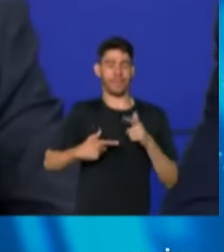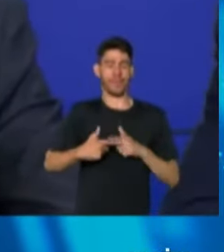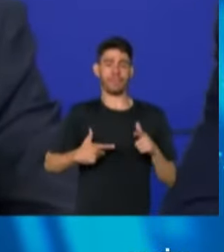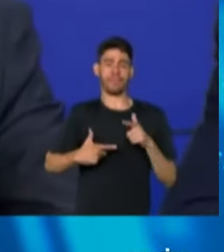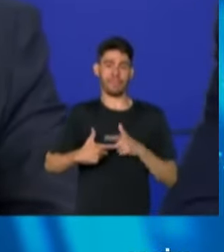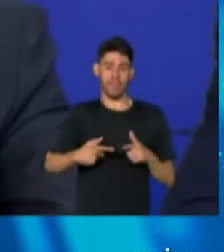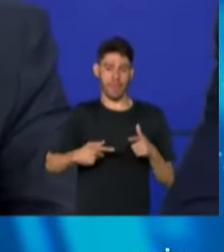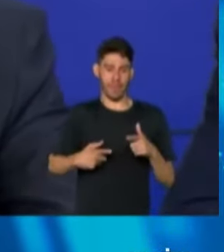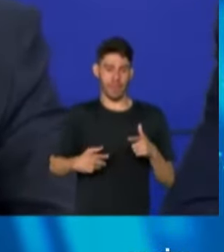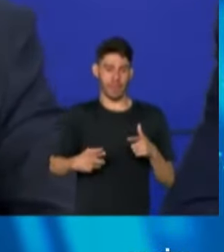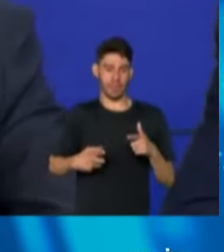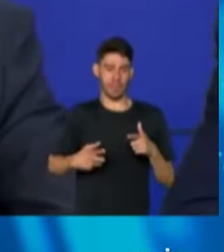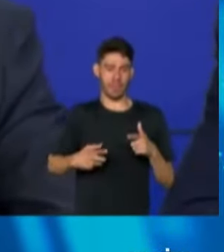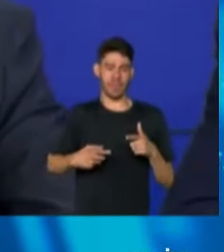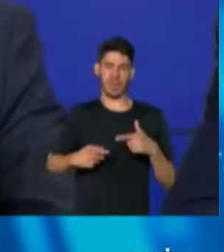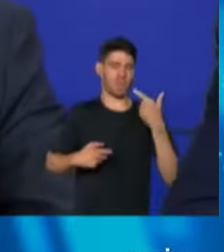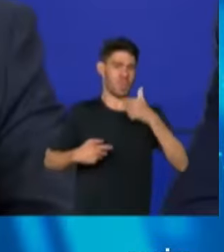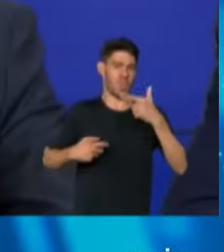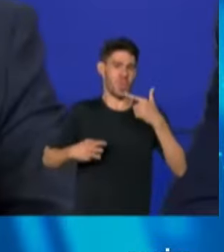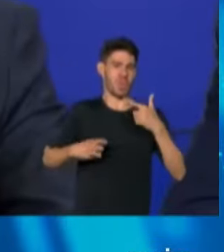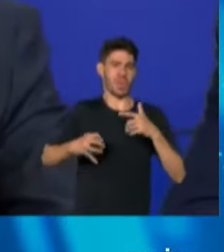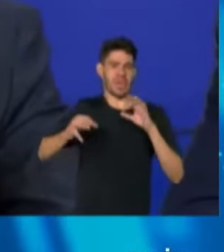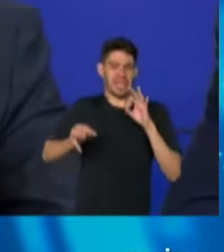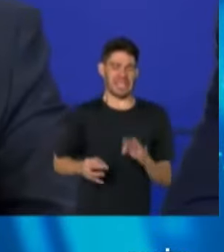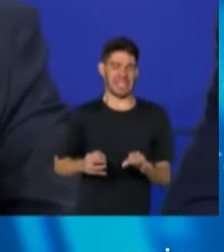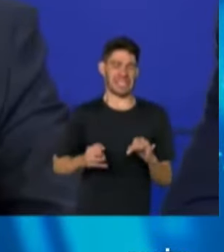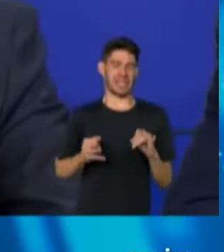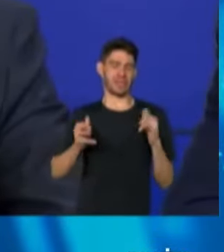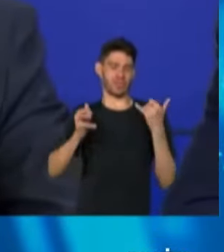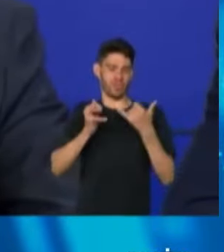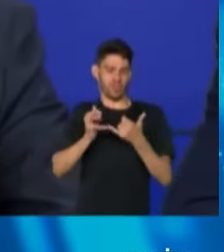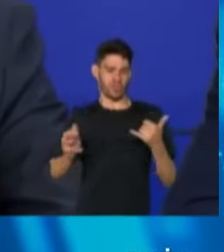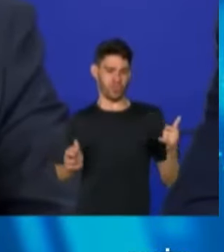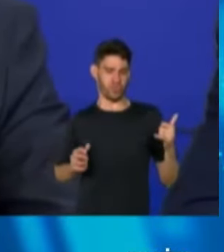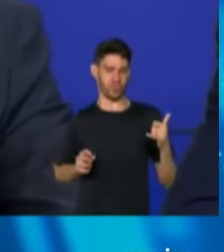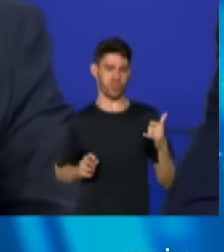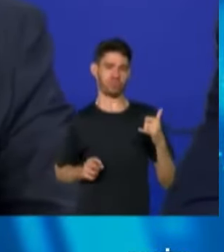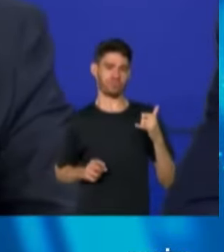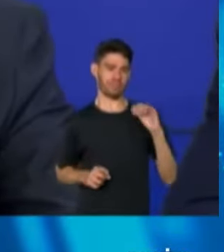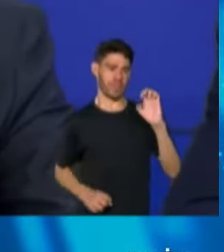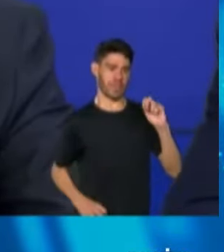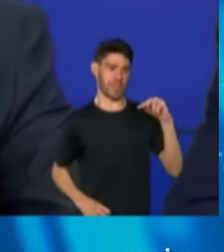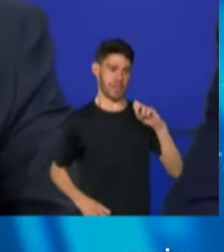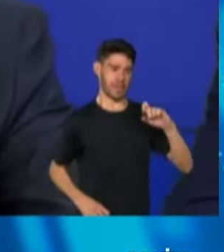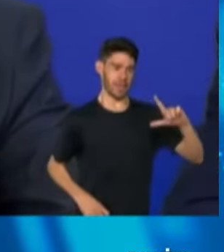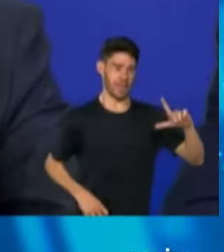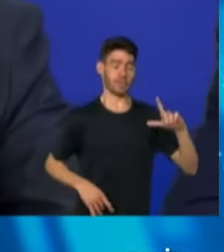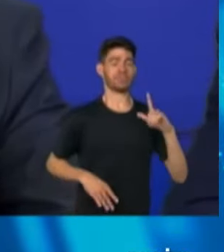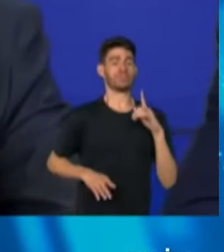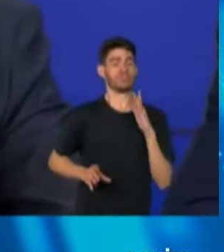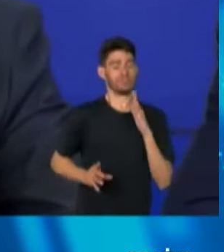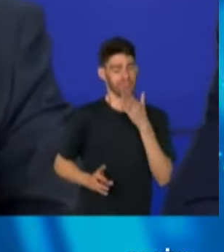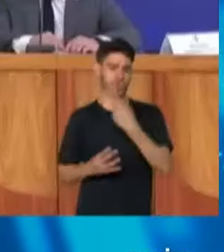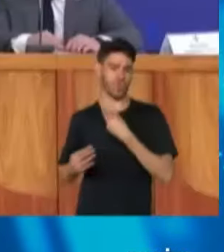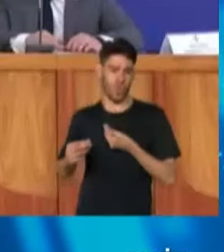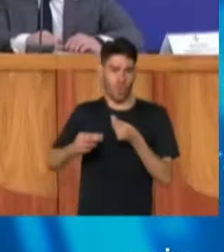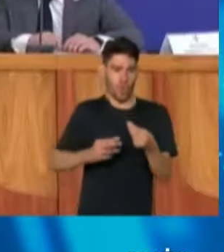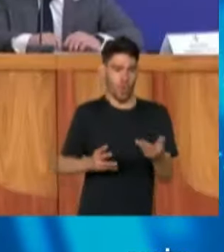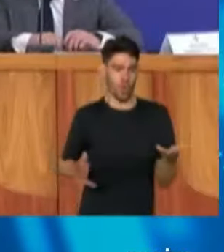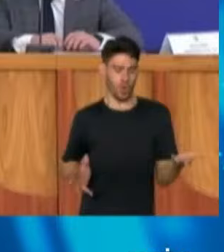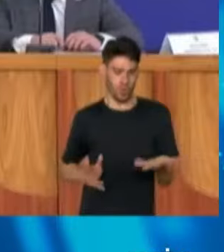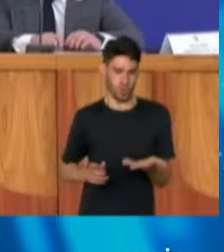de vad m que também tava presente que é ligado ao Ministério da Justiça também falou em pedir